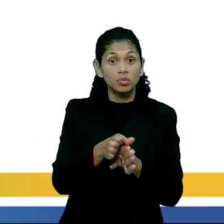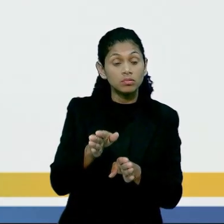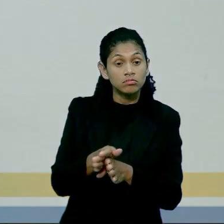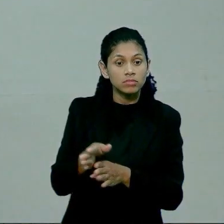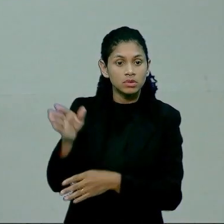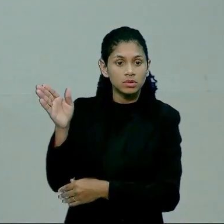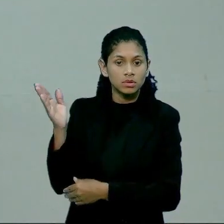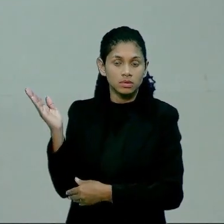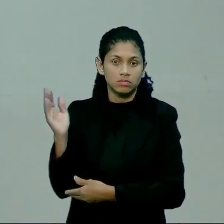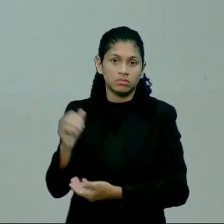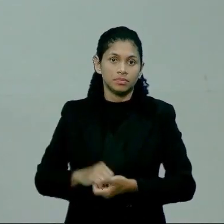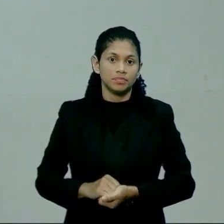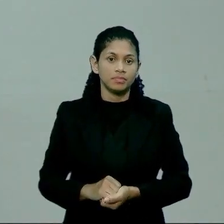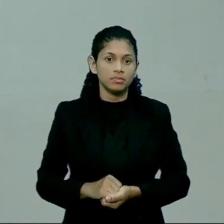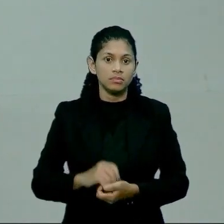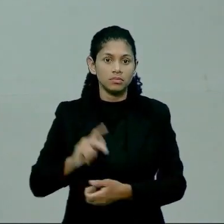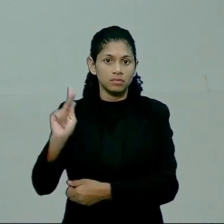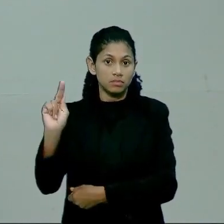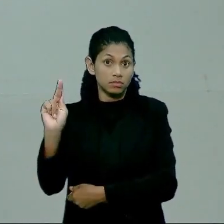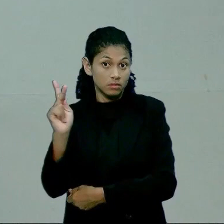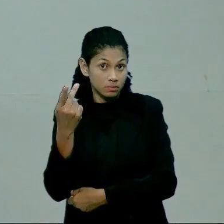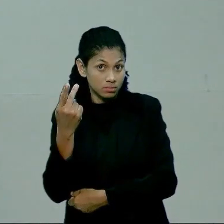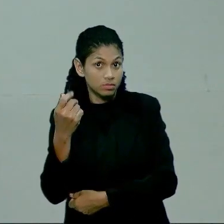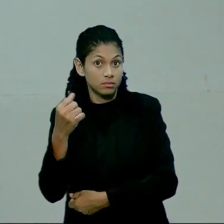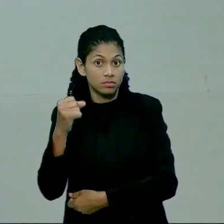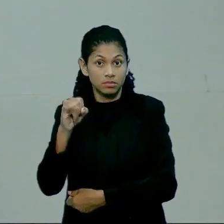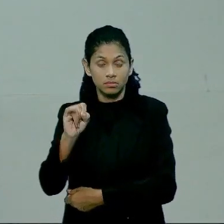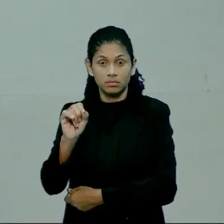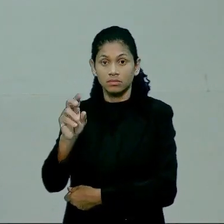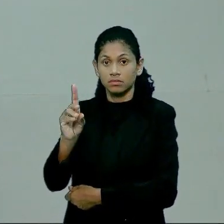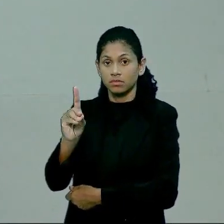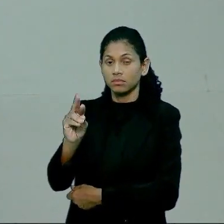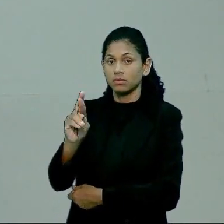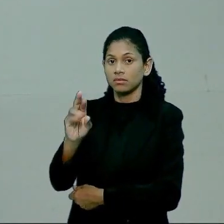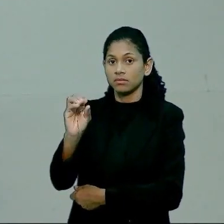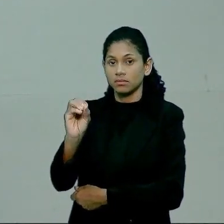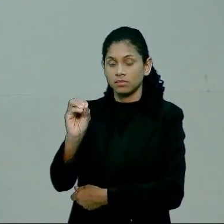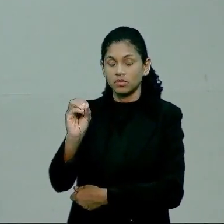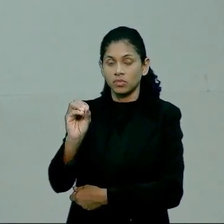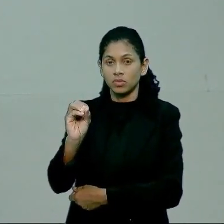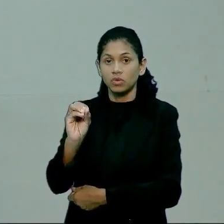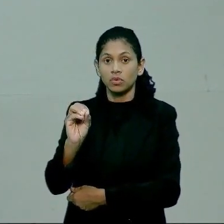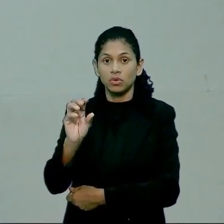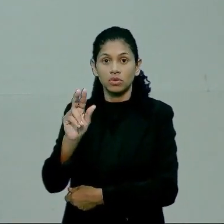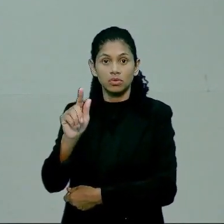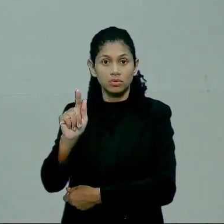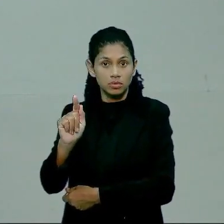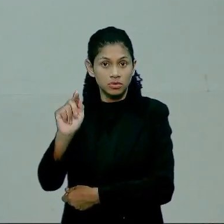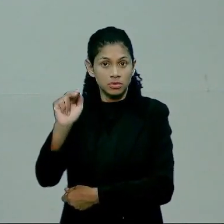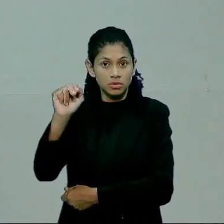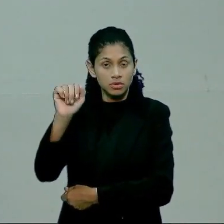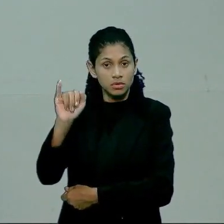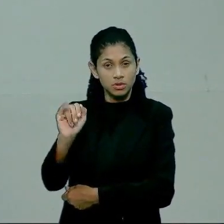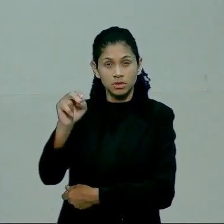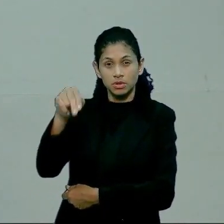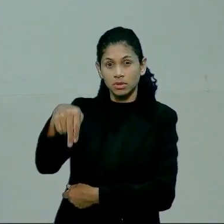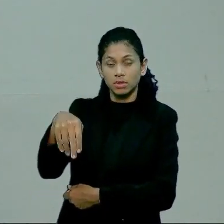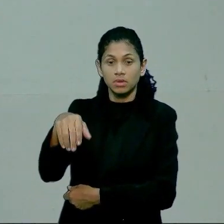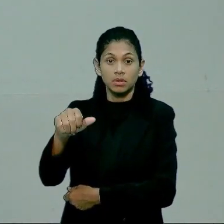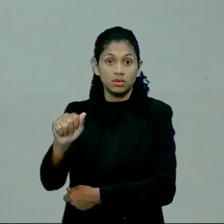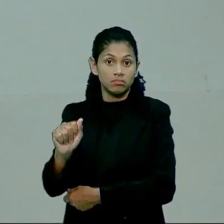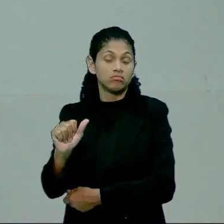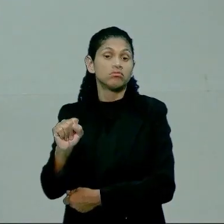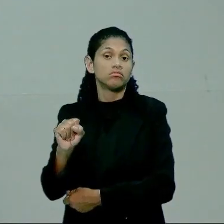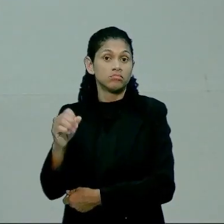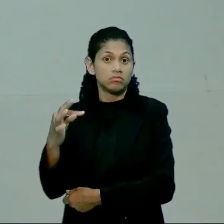hidroginástica. A hidroginástica, a gente vai trabalhar a estrutura corporal, mas vai ter uma percepção que pode ser